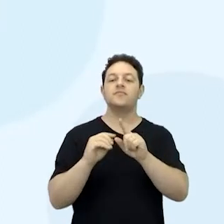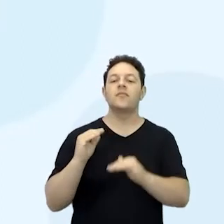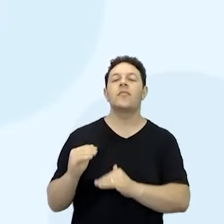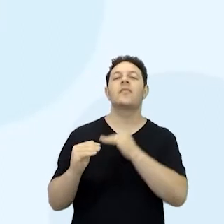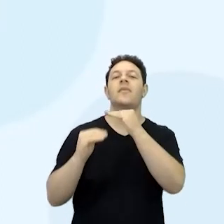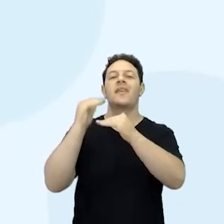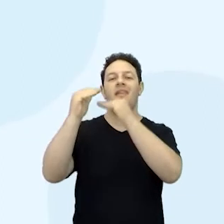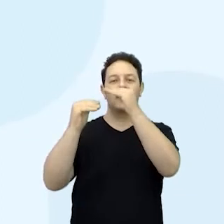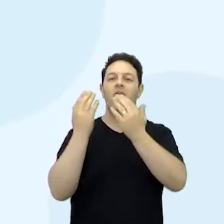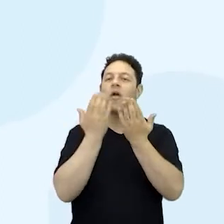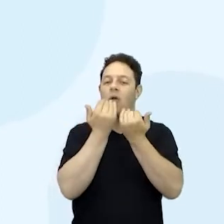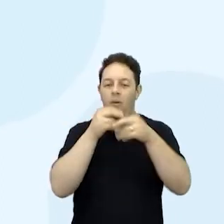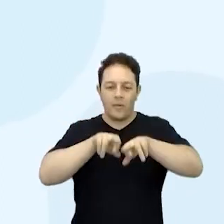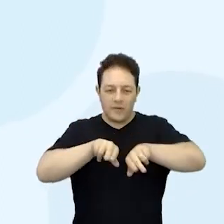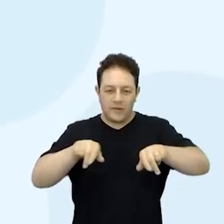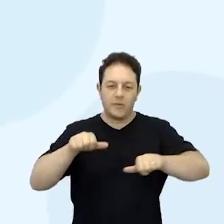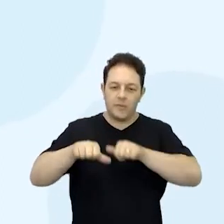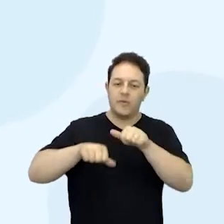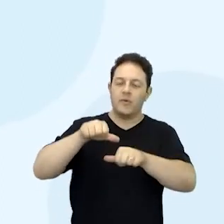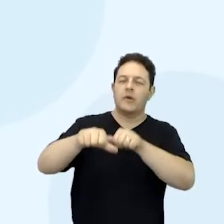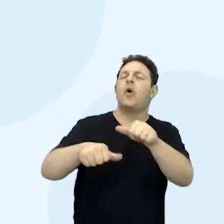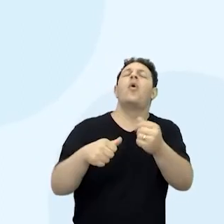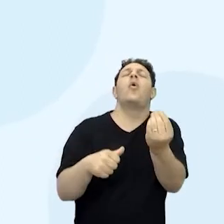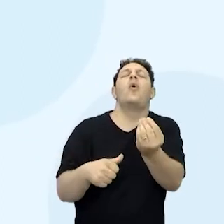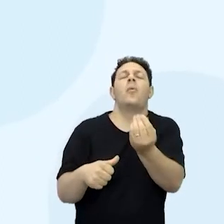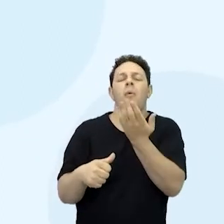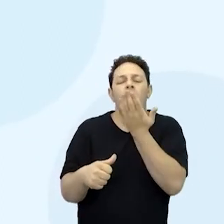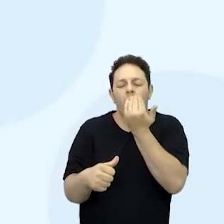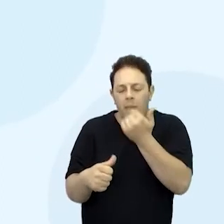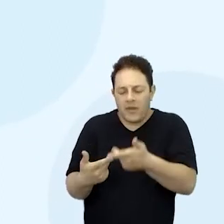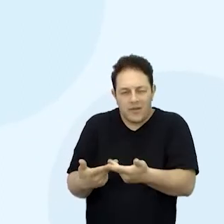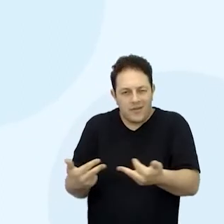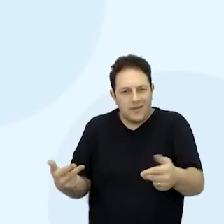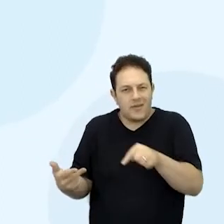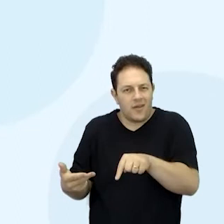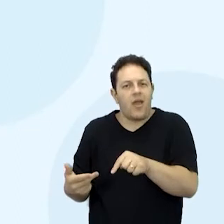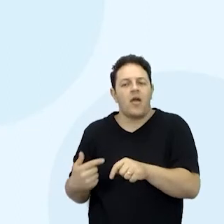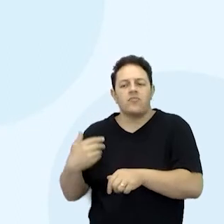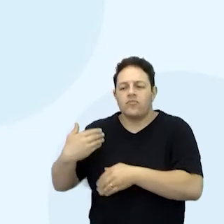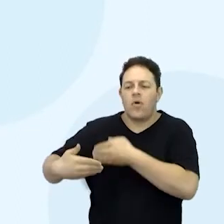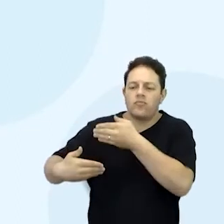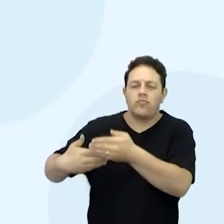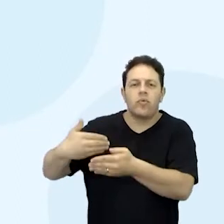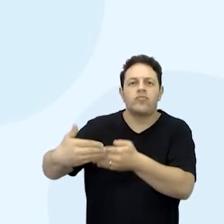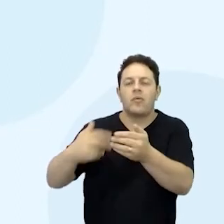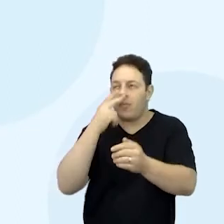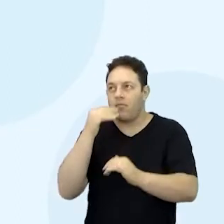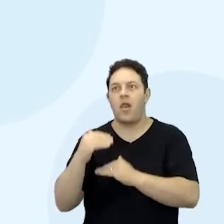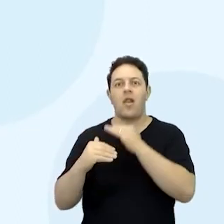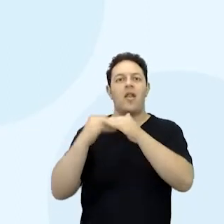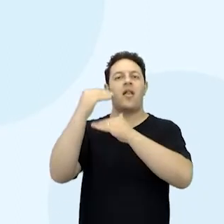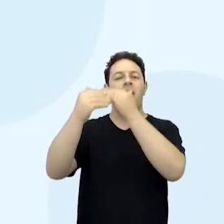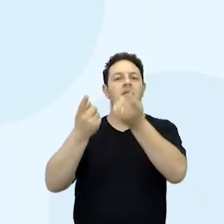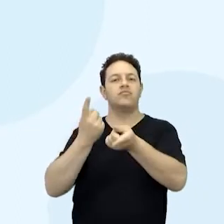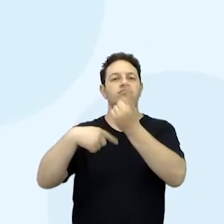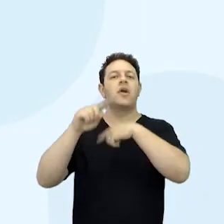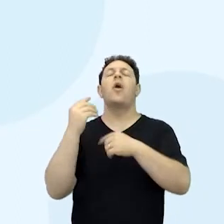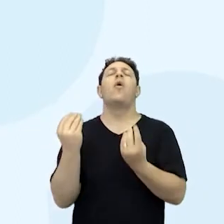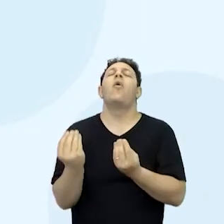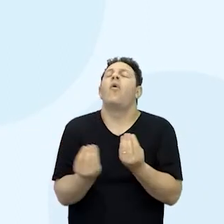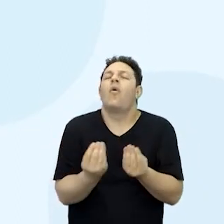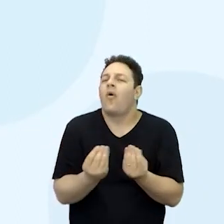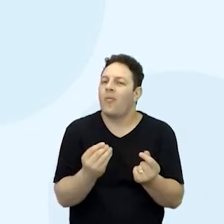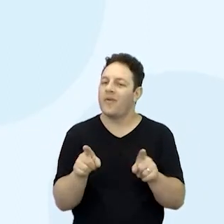evolução da nossa alimentação Então como a nossa alimentação evoluiu ao longo do tempo e na verdade como que